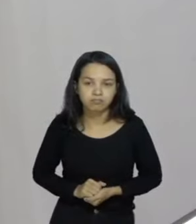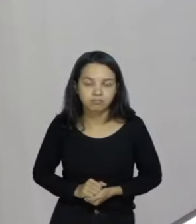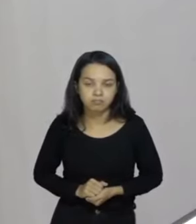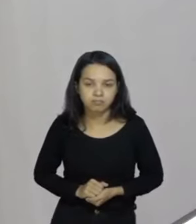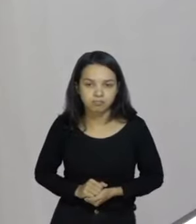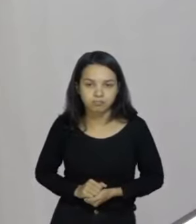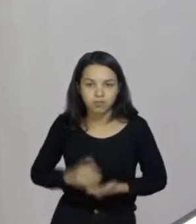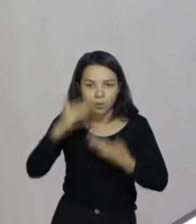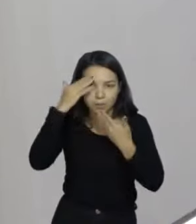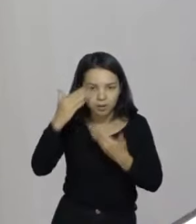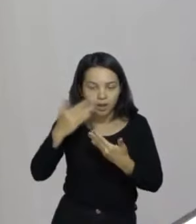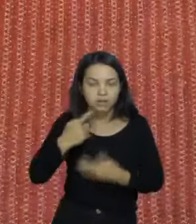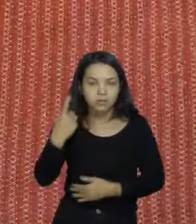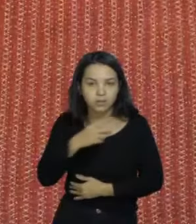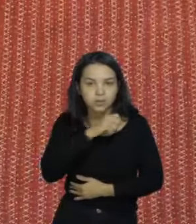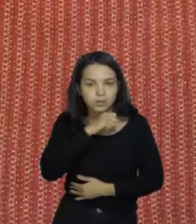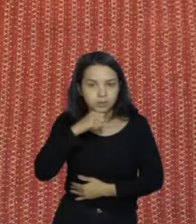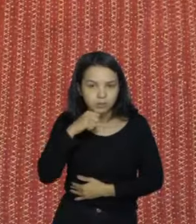deputado